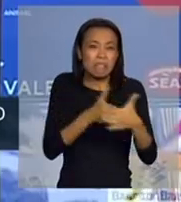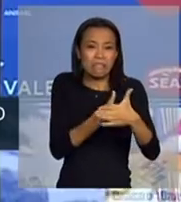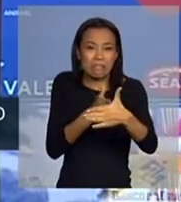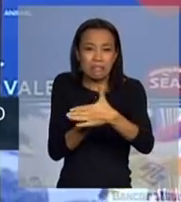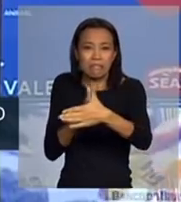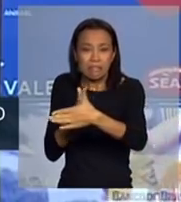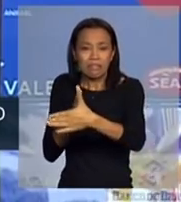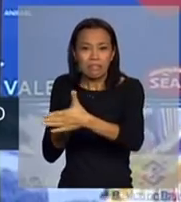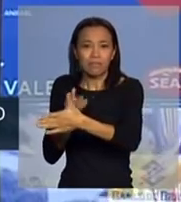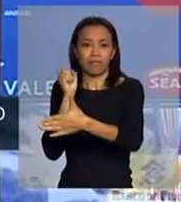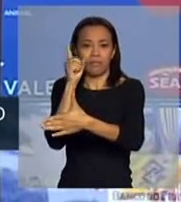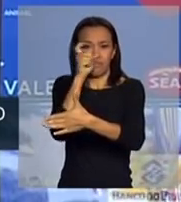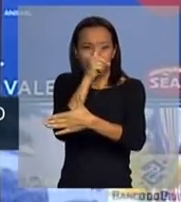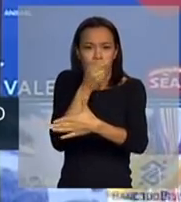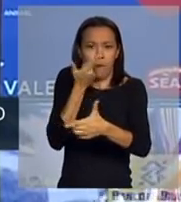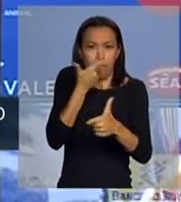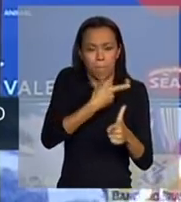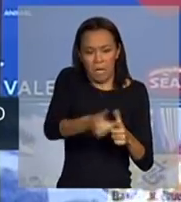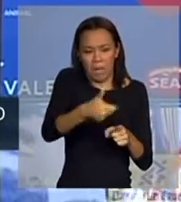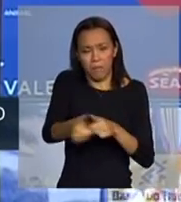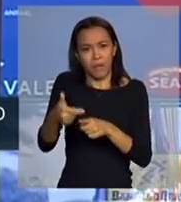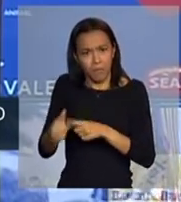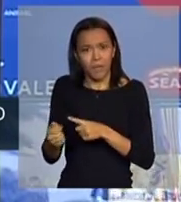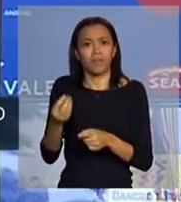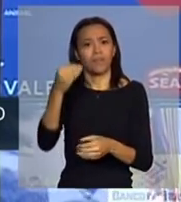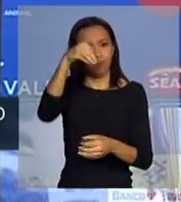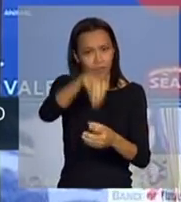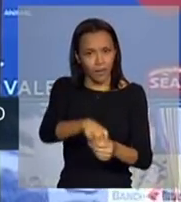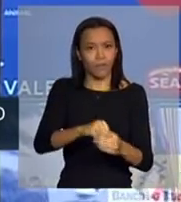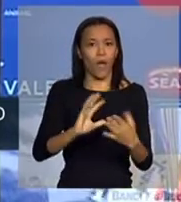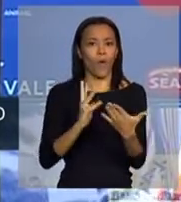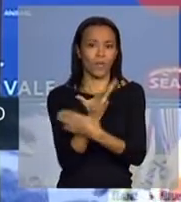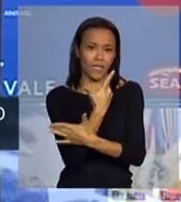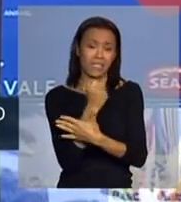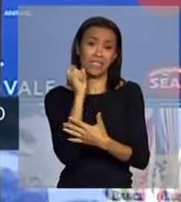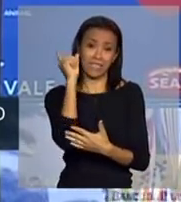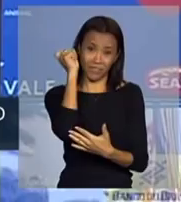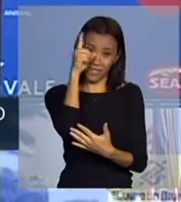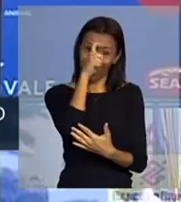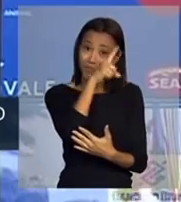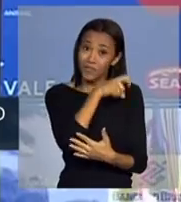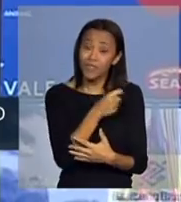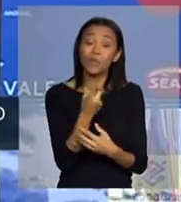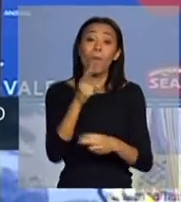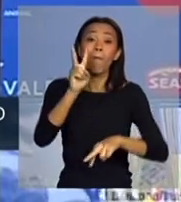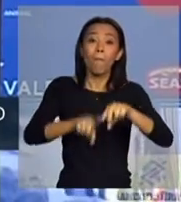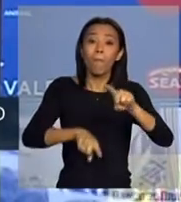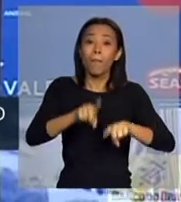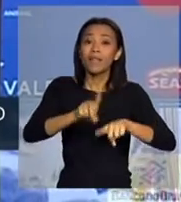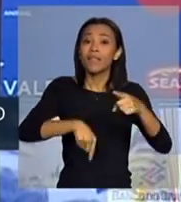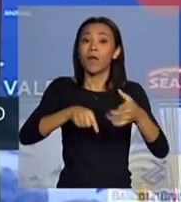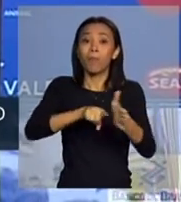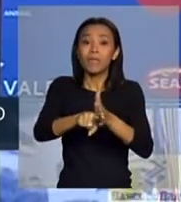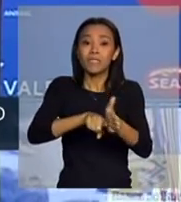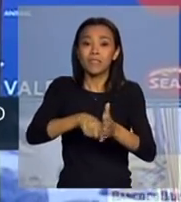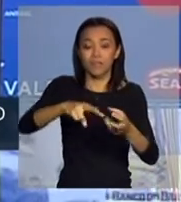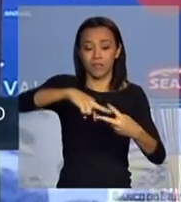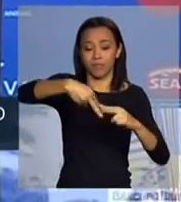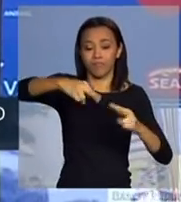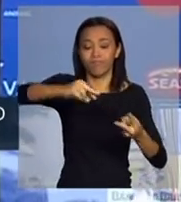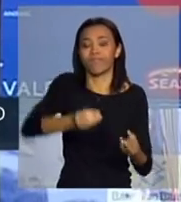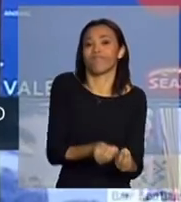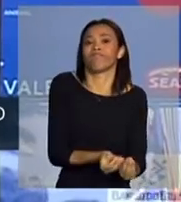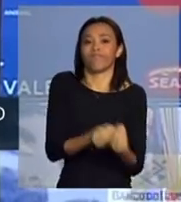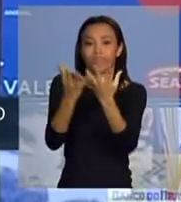burocráticos constantes dos protocolos sanitários que impedem ou dificultam a exportação de material genético zebuíno.